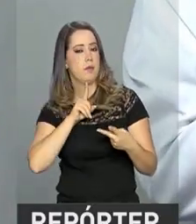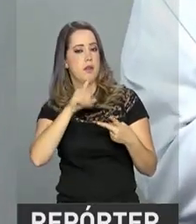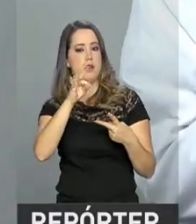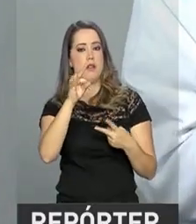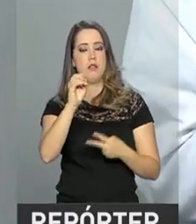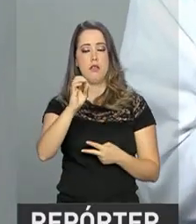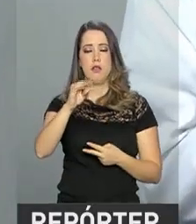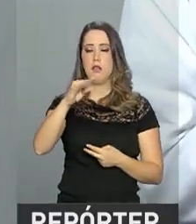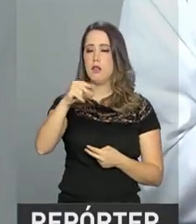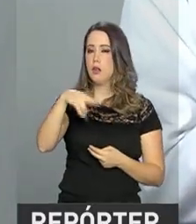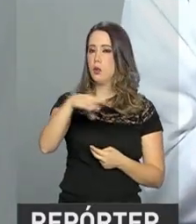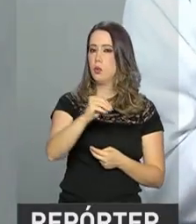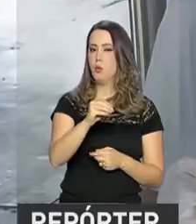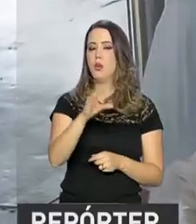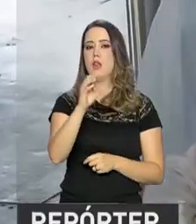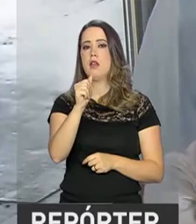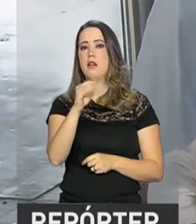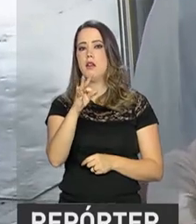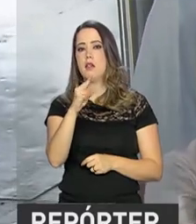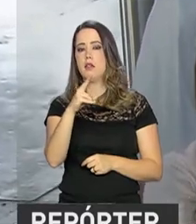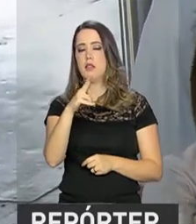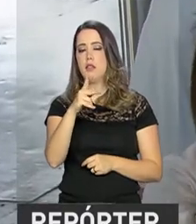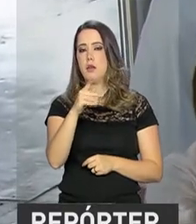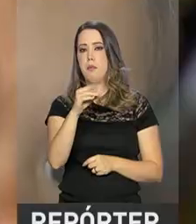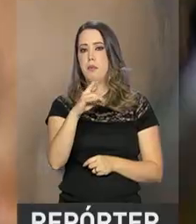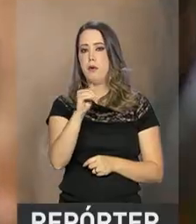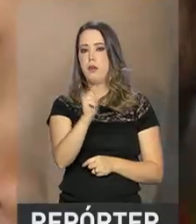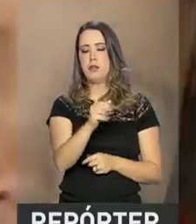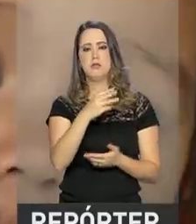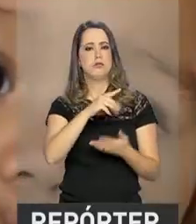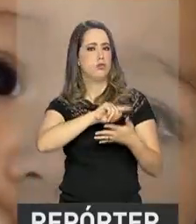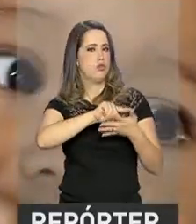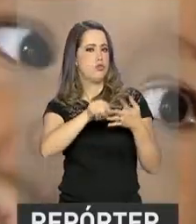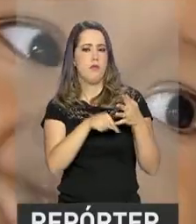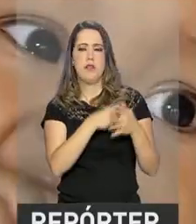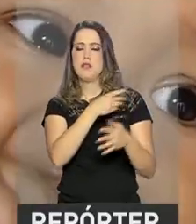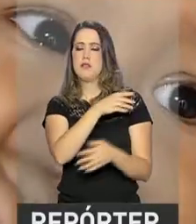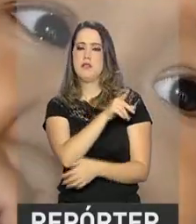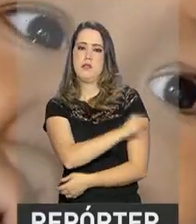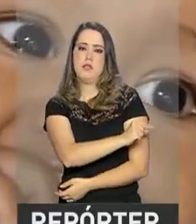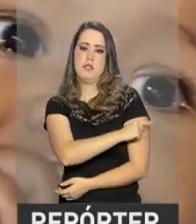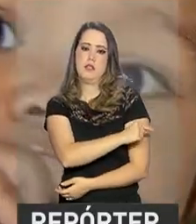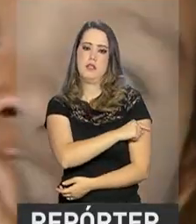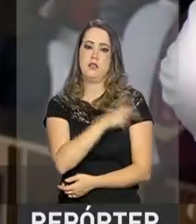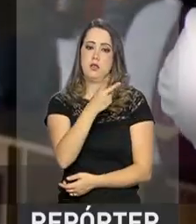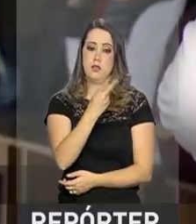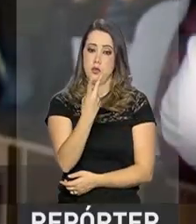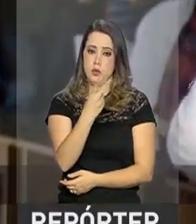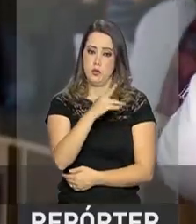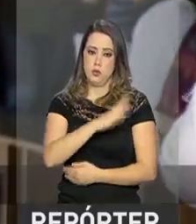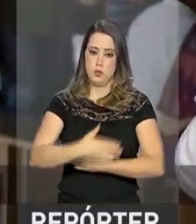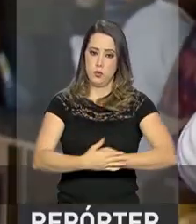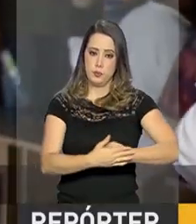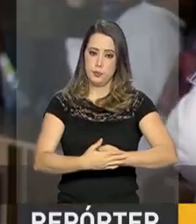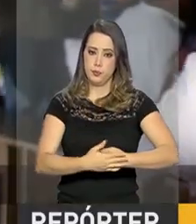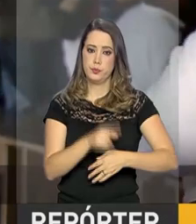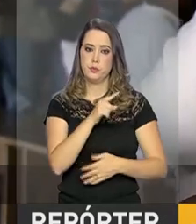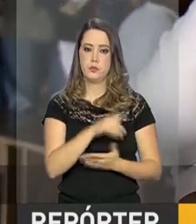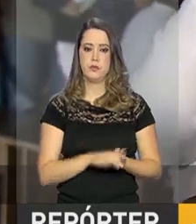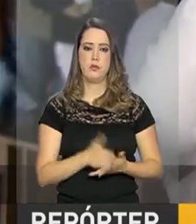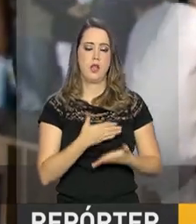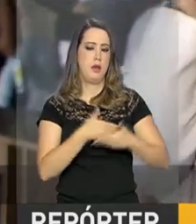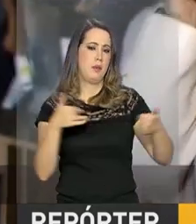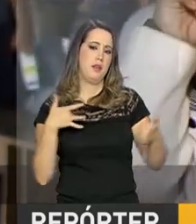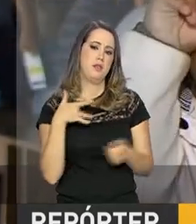catapora e outras doenças é de aguardar na fila para garantir a imunização dos dois filhos no solo mirror educación